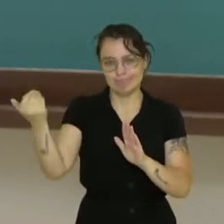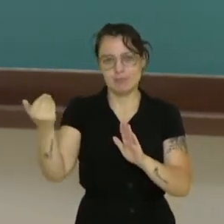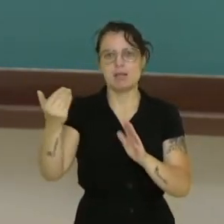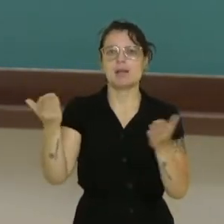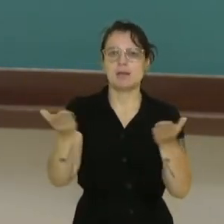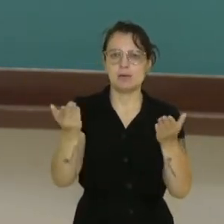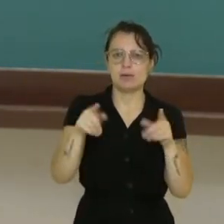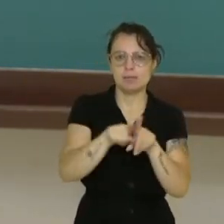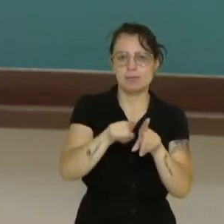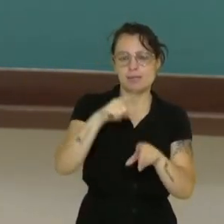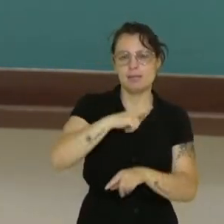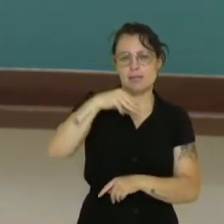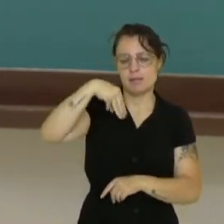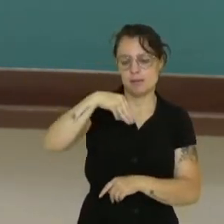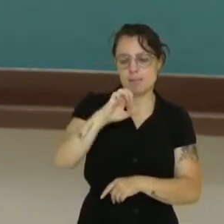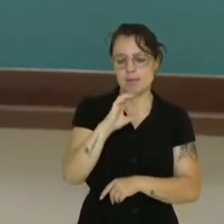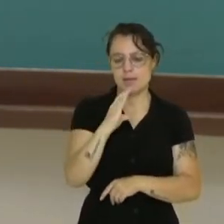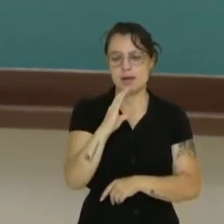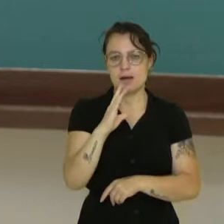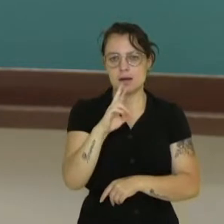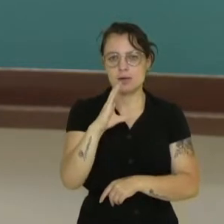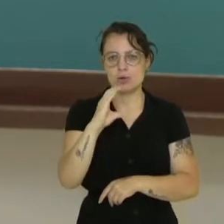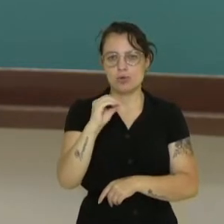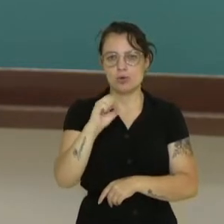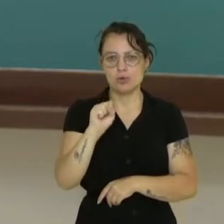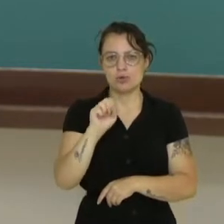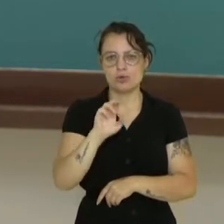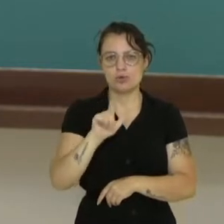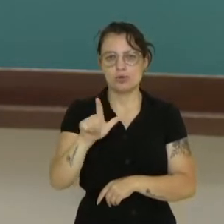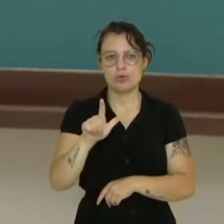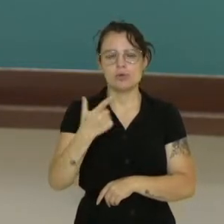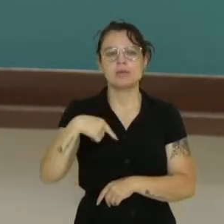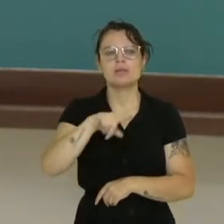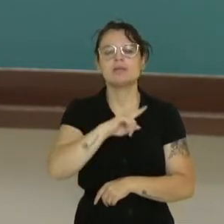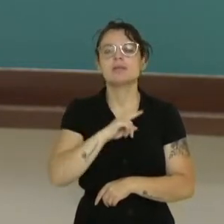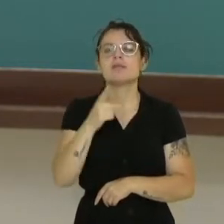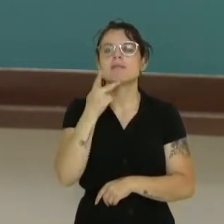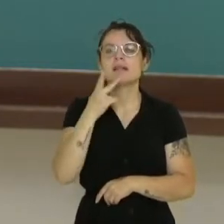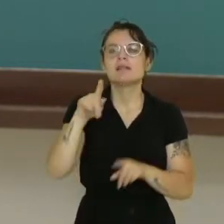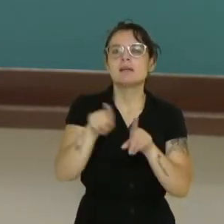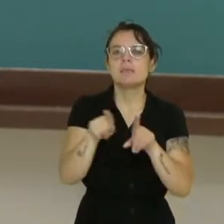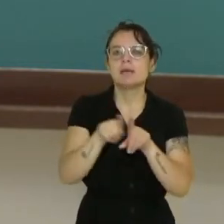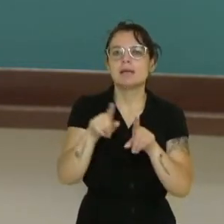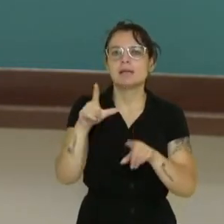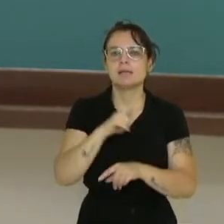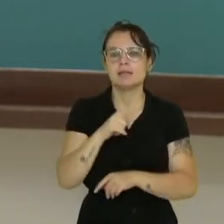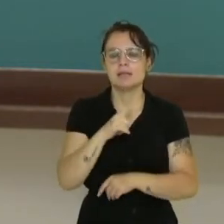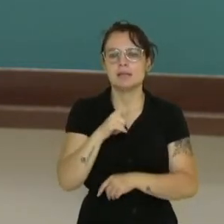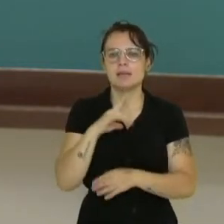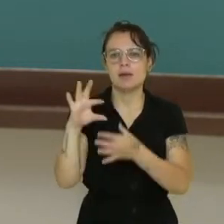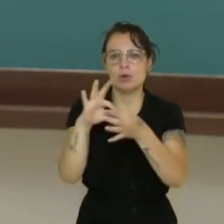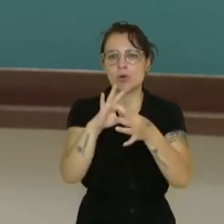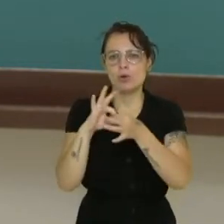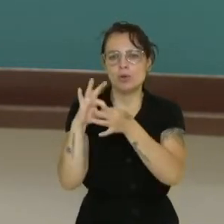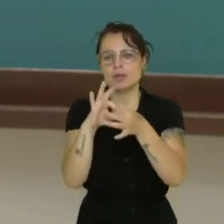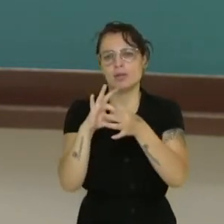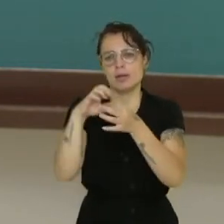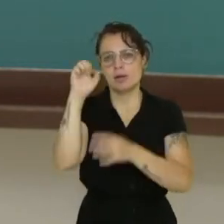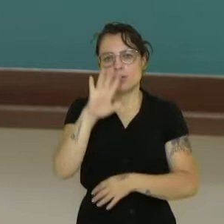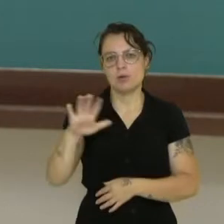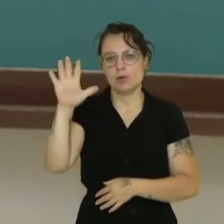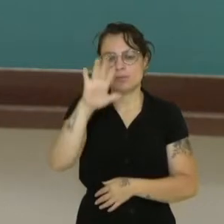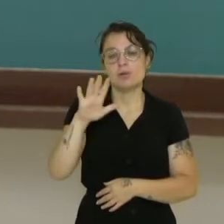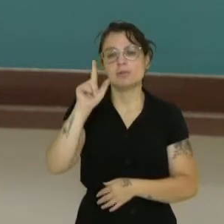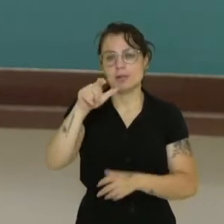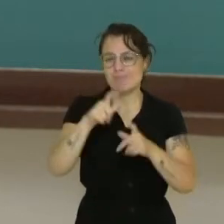né? Um outro exemplo ainda que nós podemos dar é a União Europeia, que é o maior bloco econômico